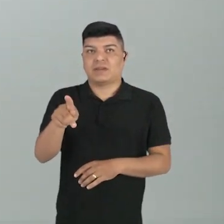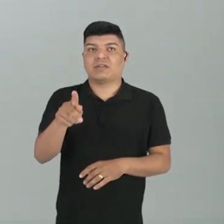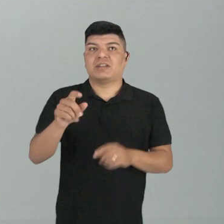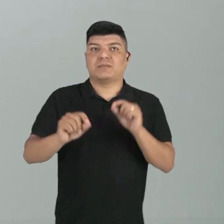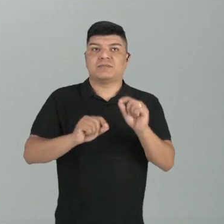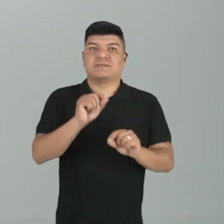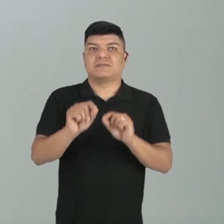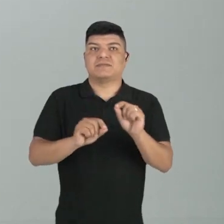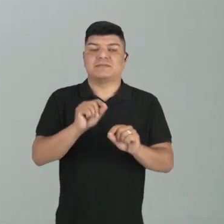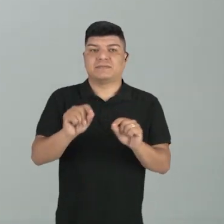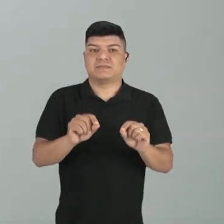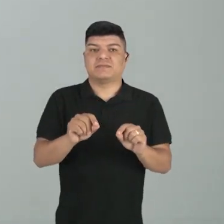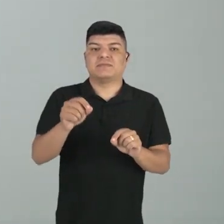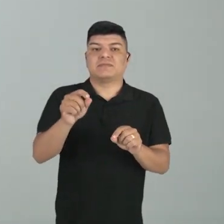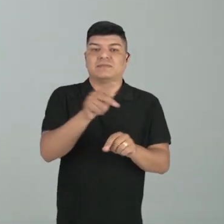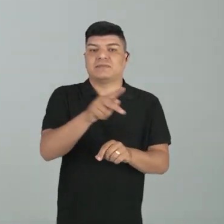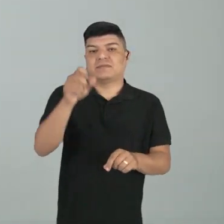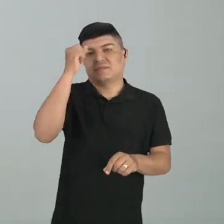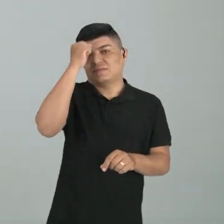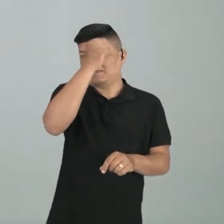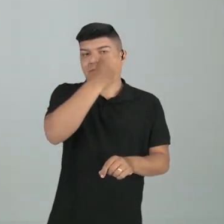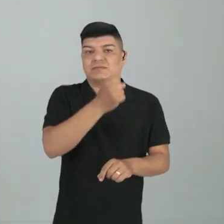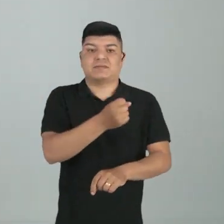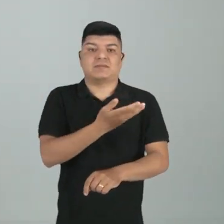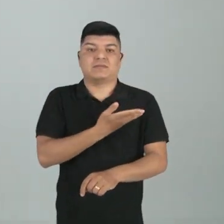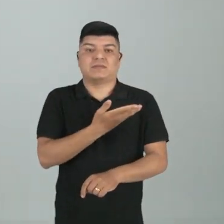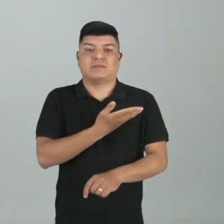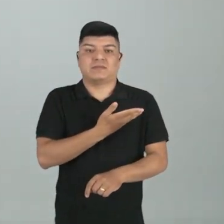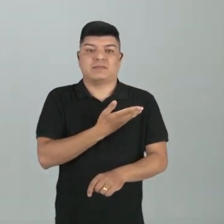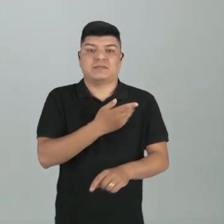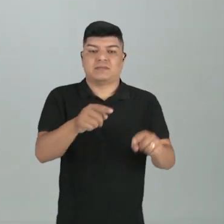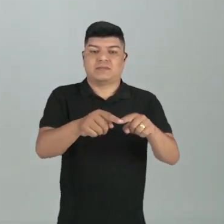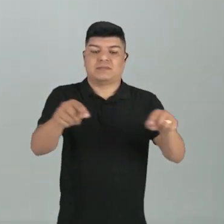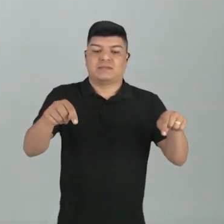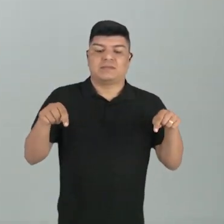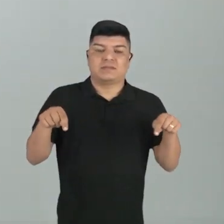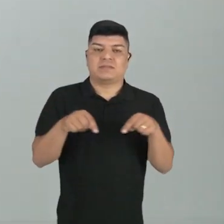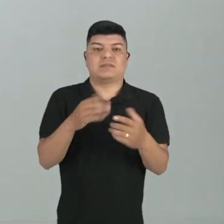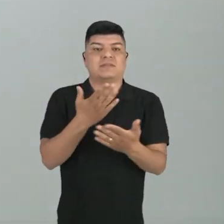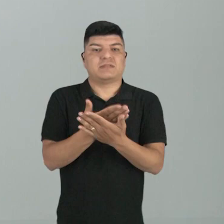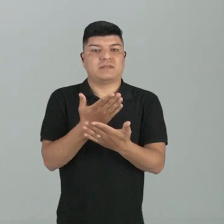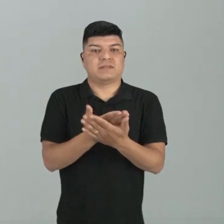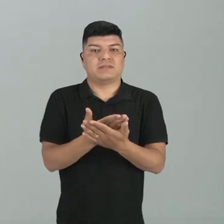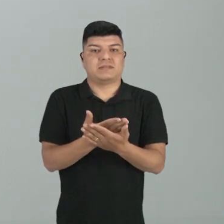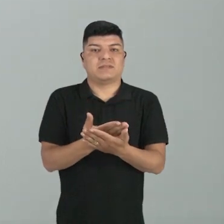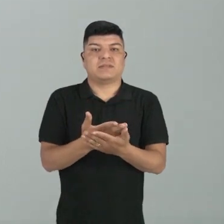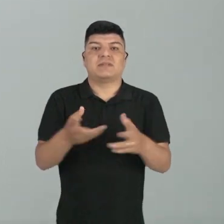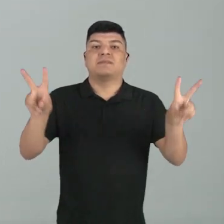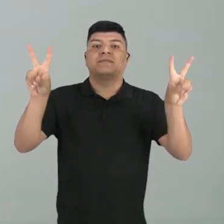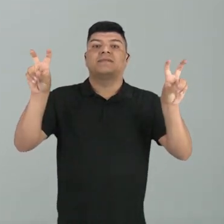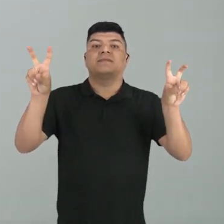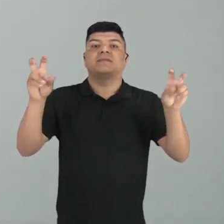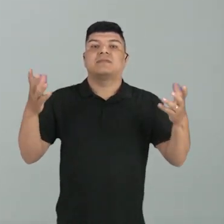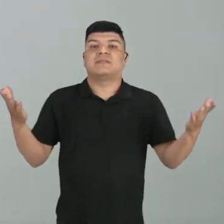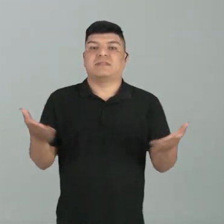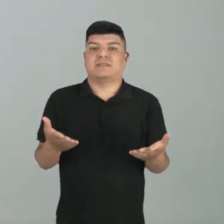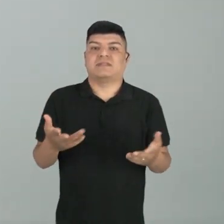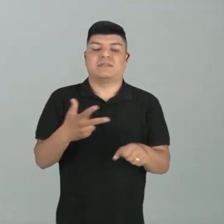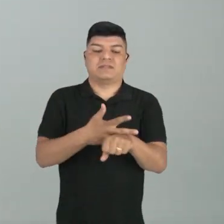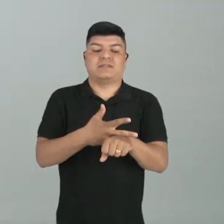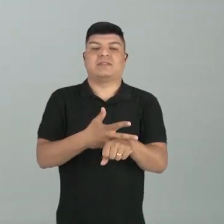de sociologia e os seus colegas de sala de aula. Anote agora o tema desta